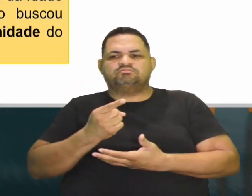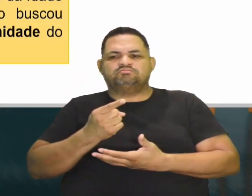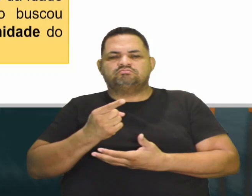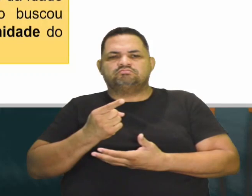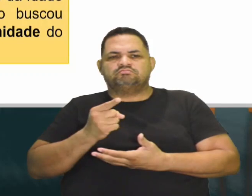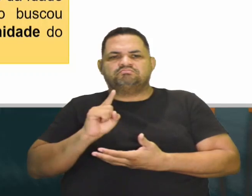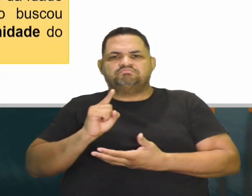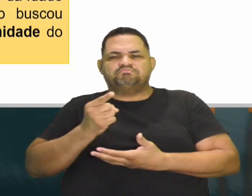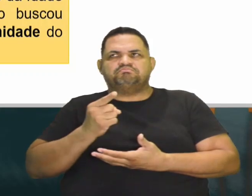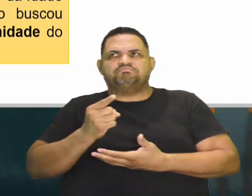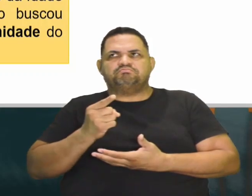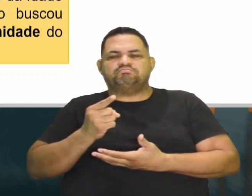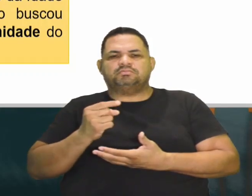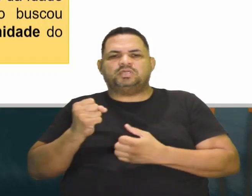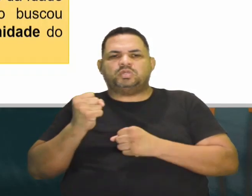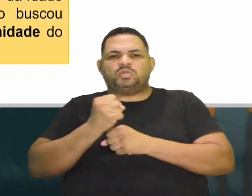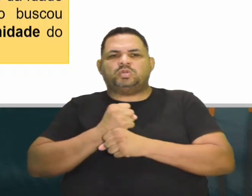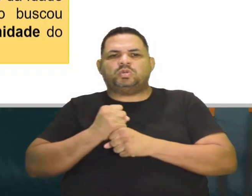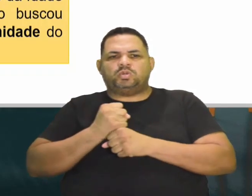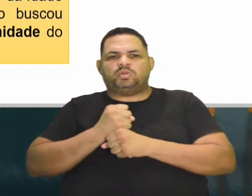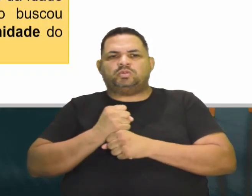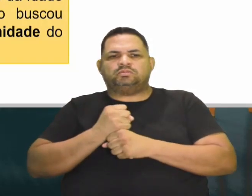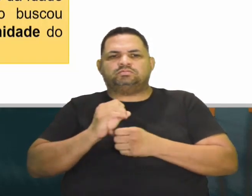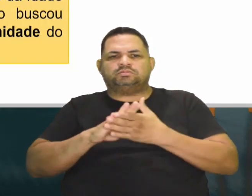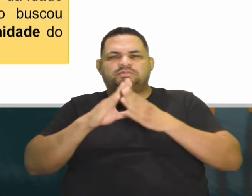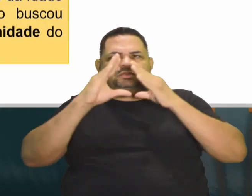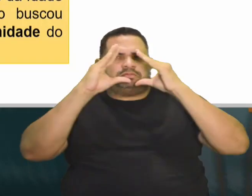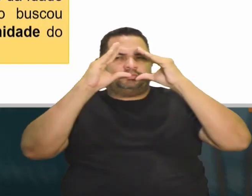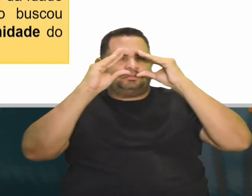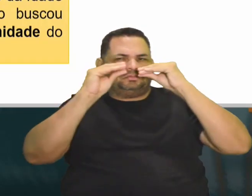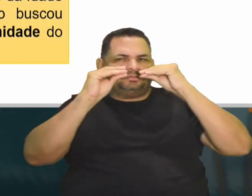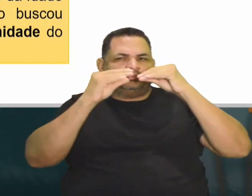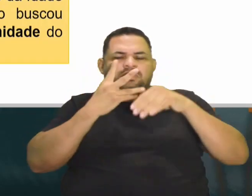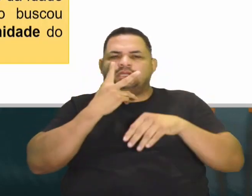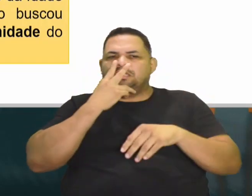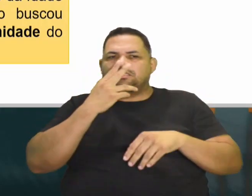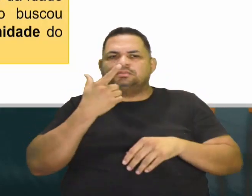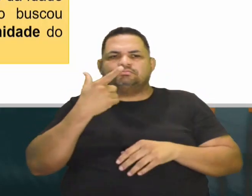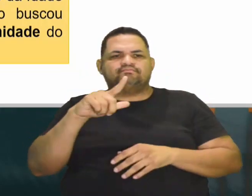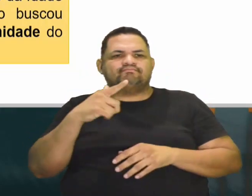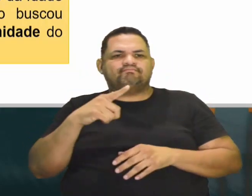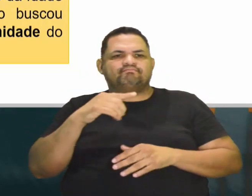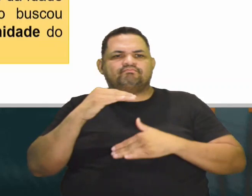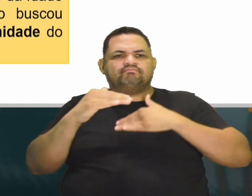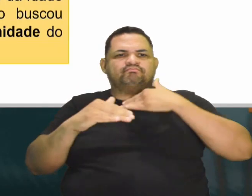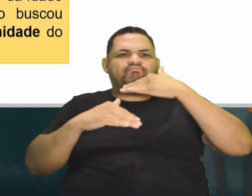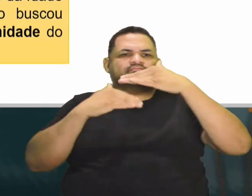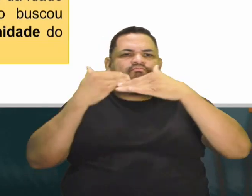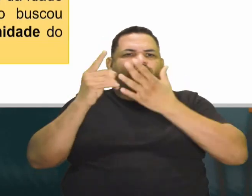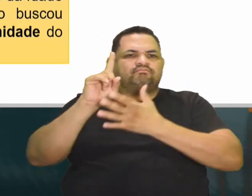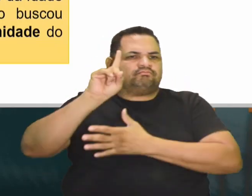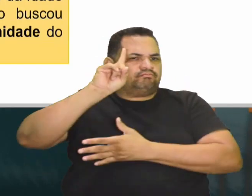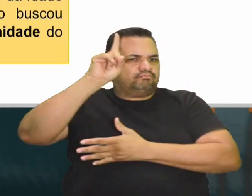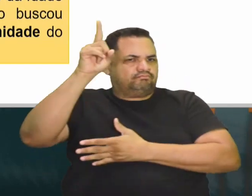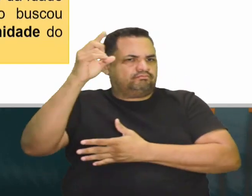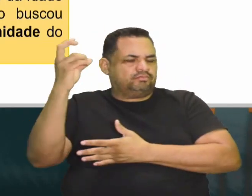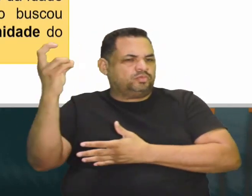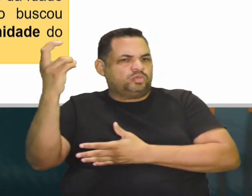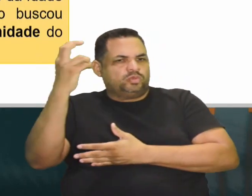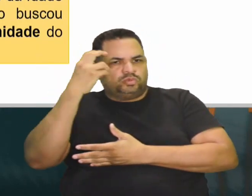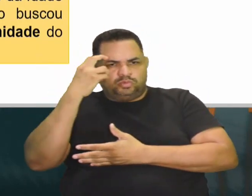trevas, professor? Foi como se fosse uma escuridão, né? Não havia desenvolvimento intelectual,